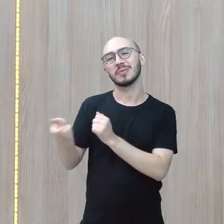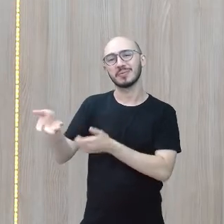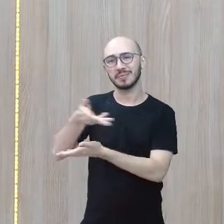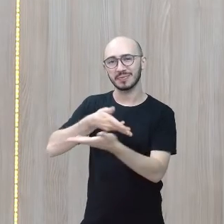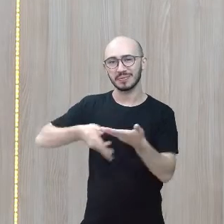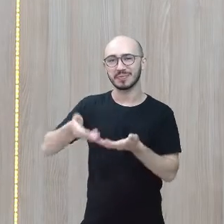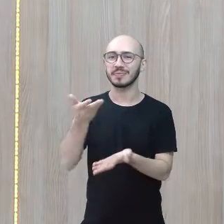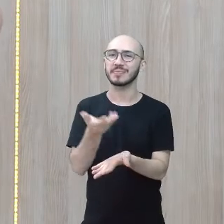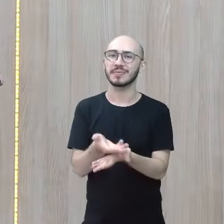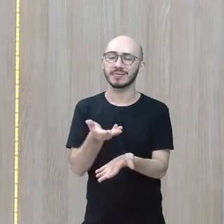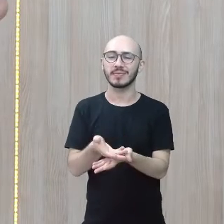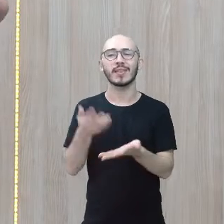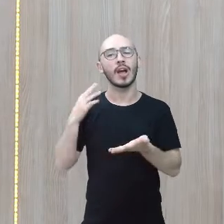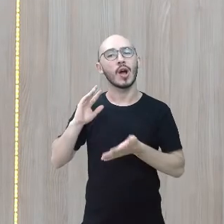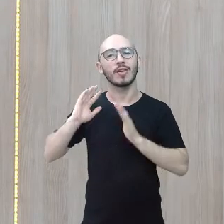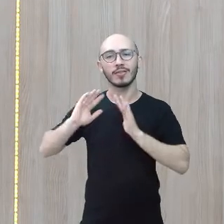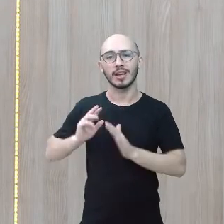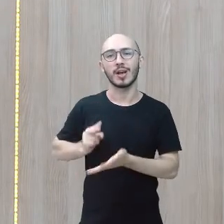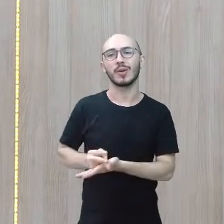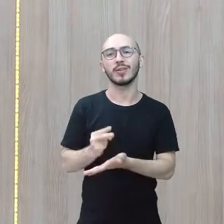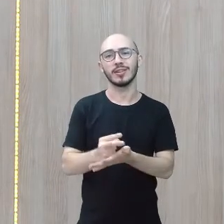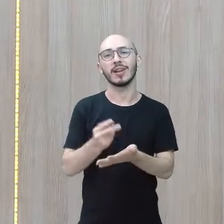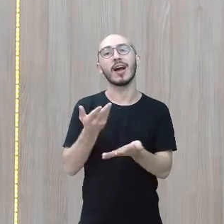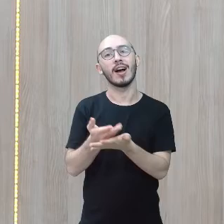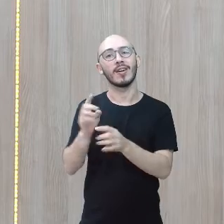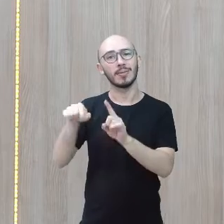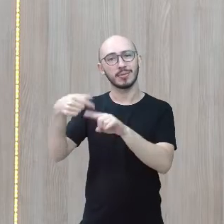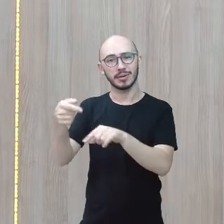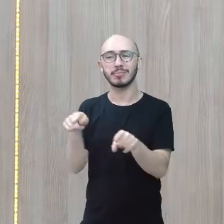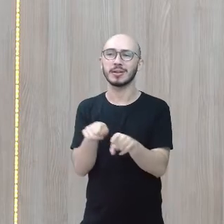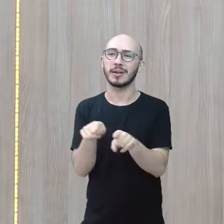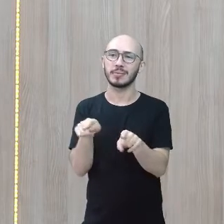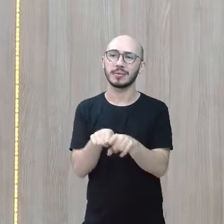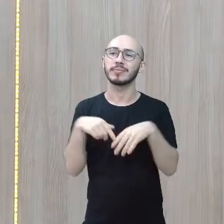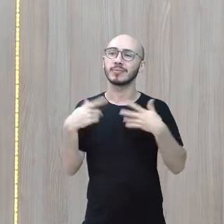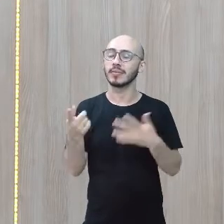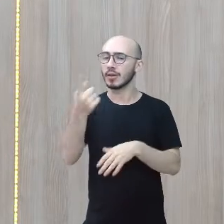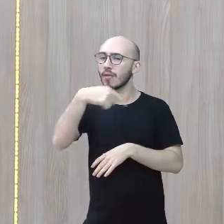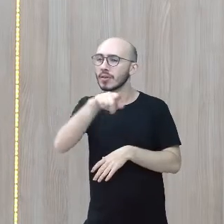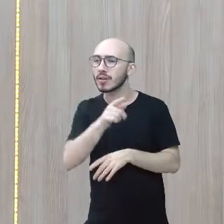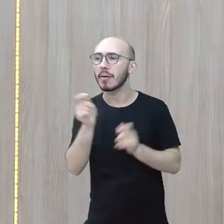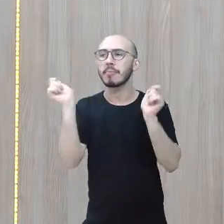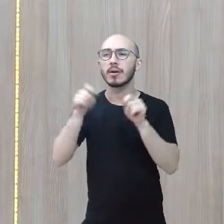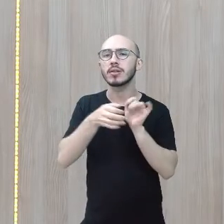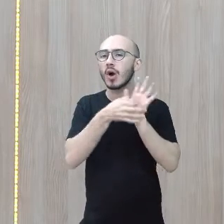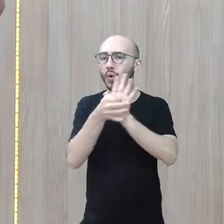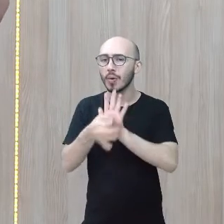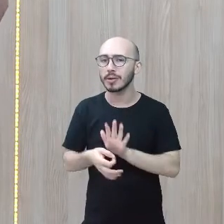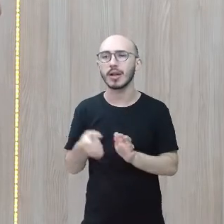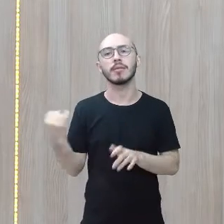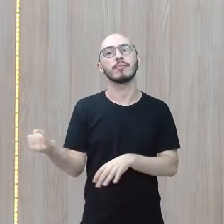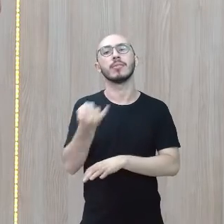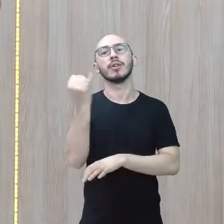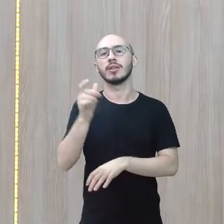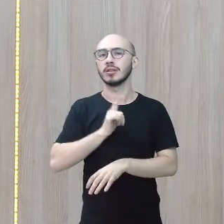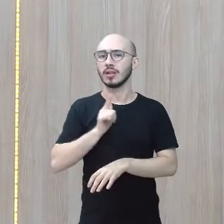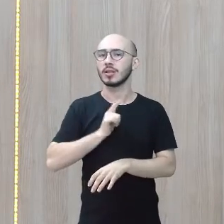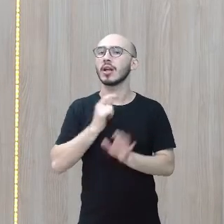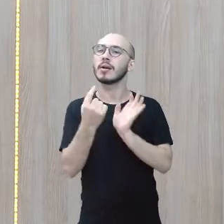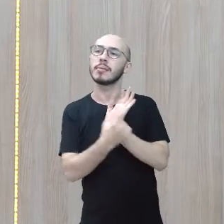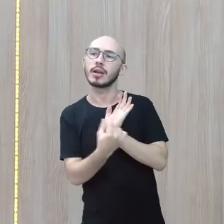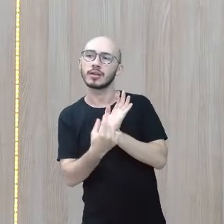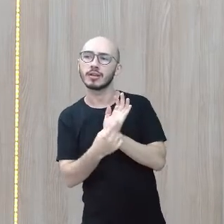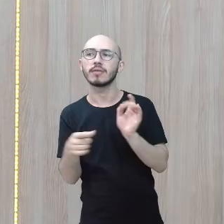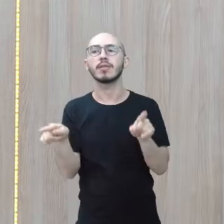bom? Então ele vai ficar aqui, inclusive, para a próxima aula também, né? Para que você faça os seus comentários, é importante que você esteja lá no